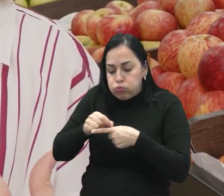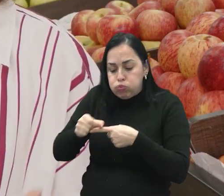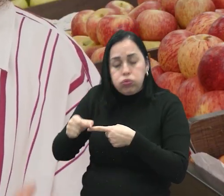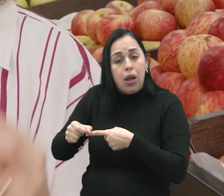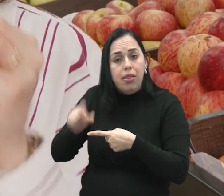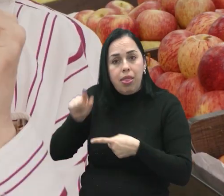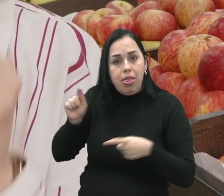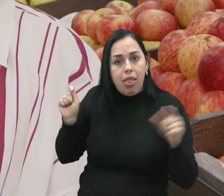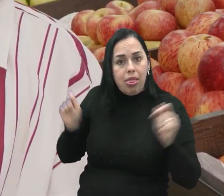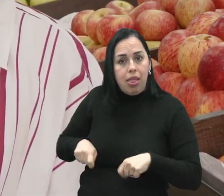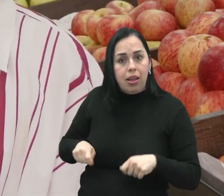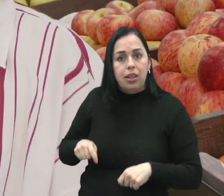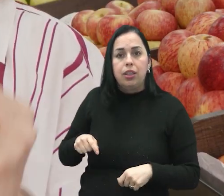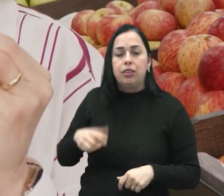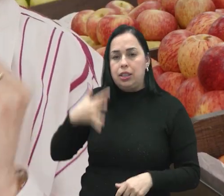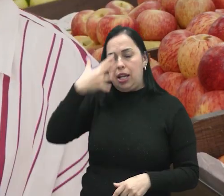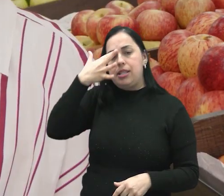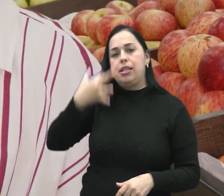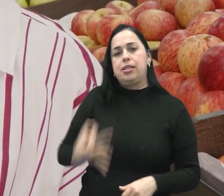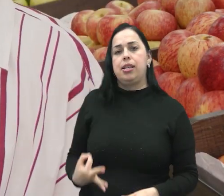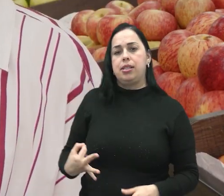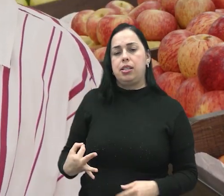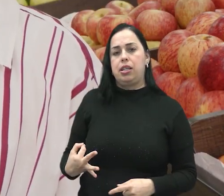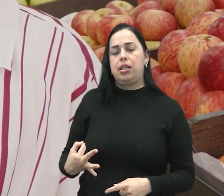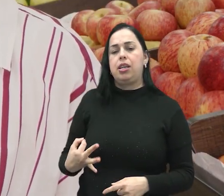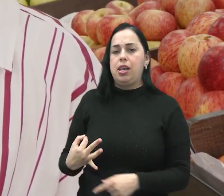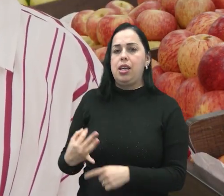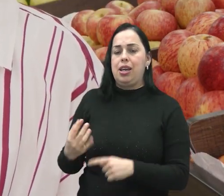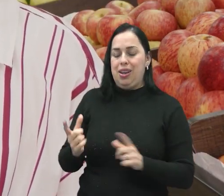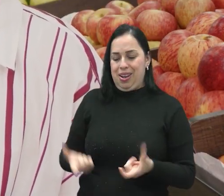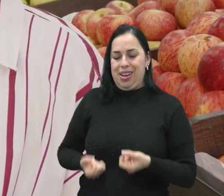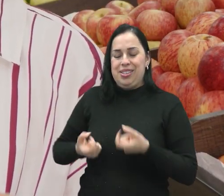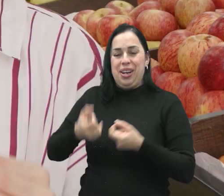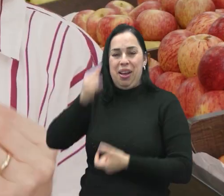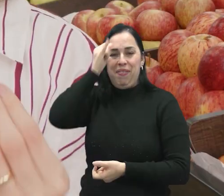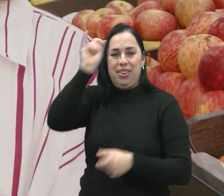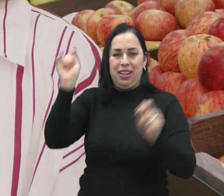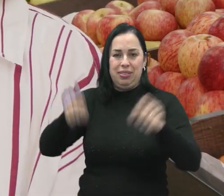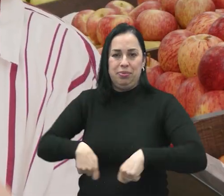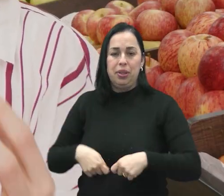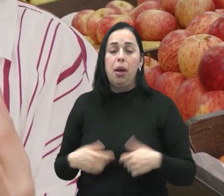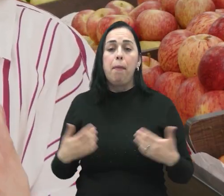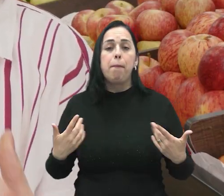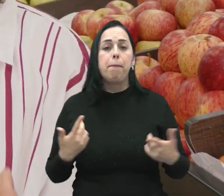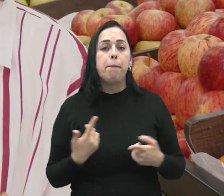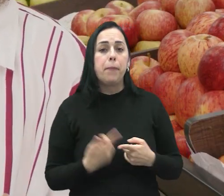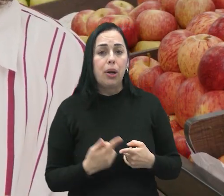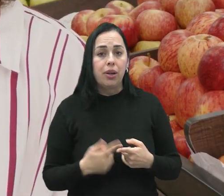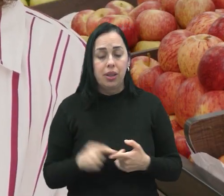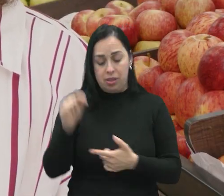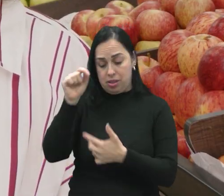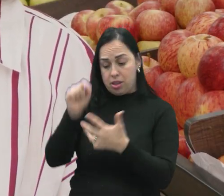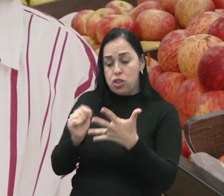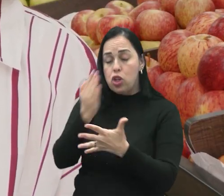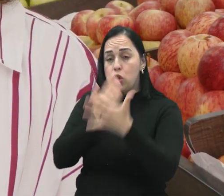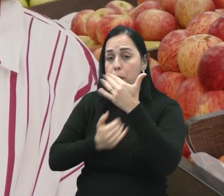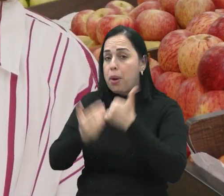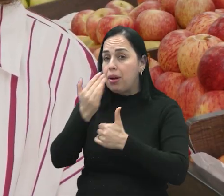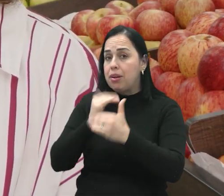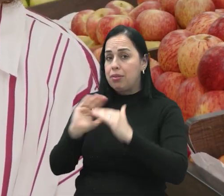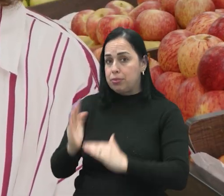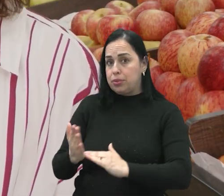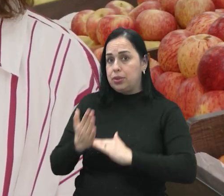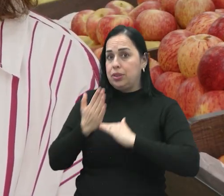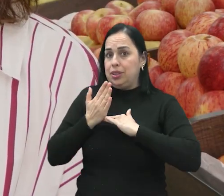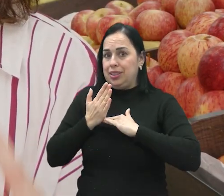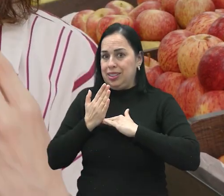nós estamos, sem dúvida, prevenindo esse tipo de câncer, tá? Por quê? Porque estes alimentos são os